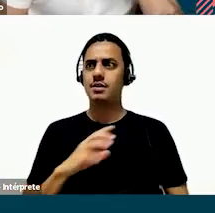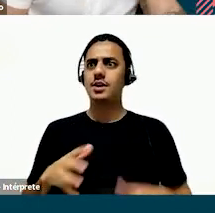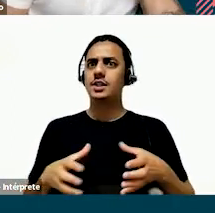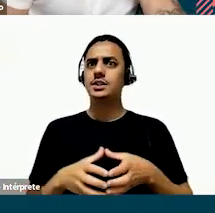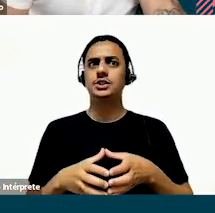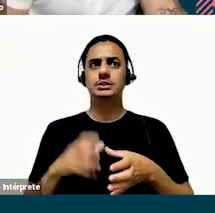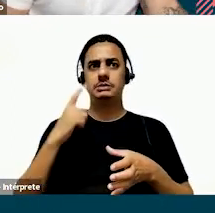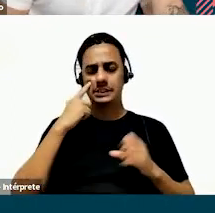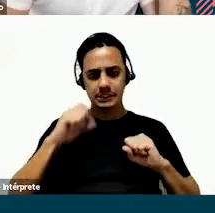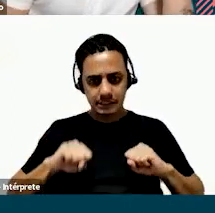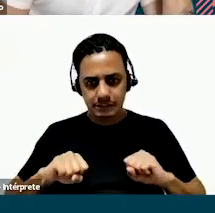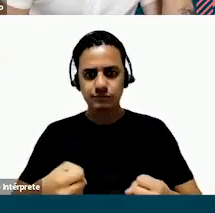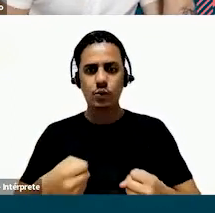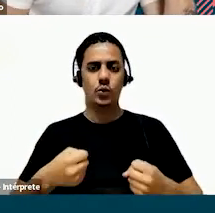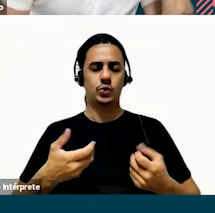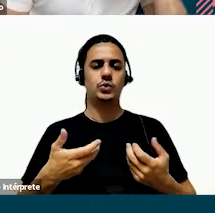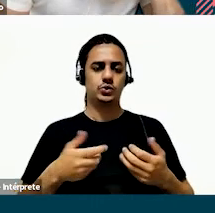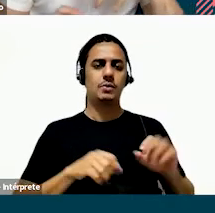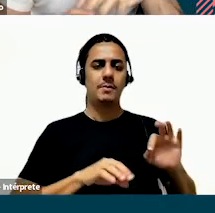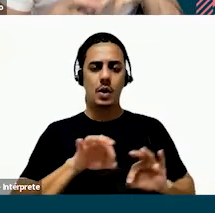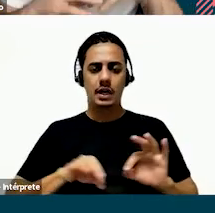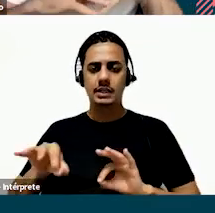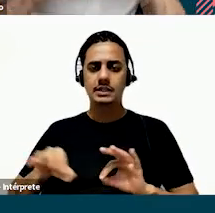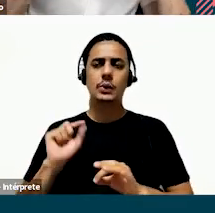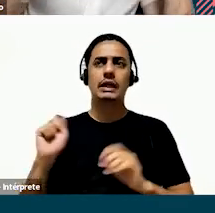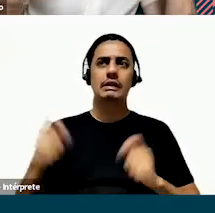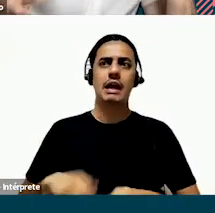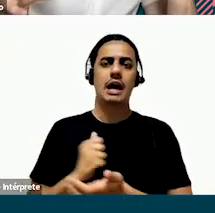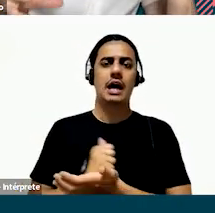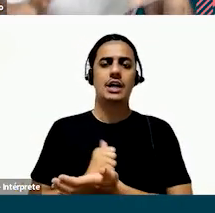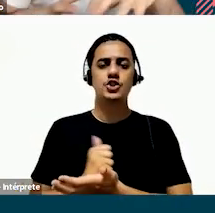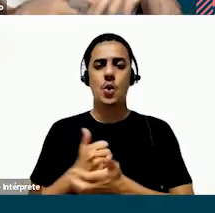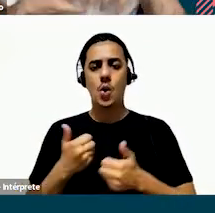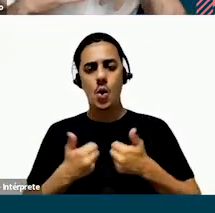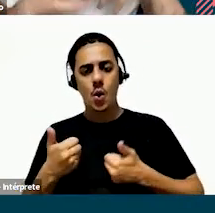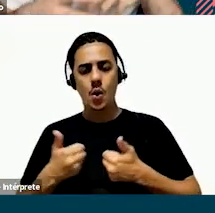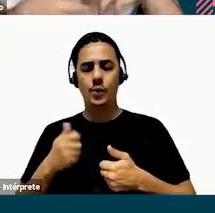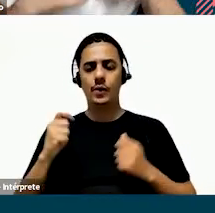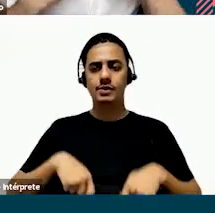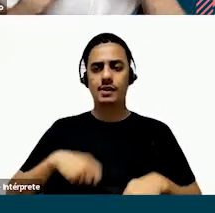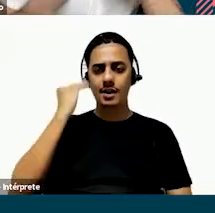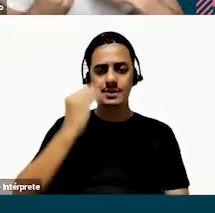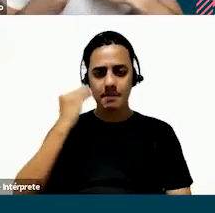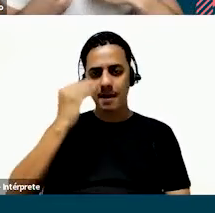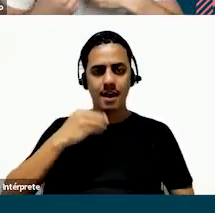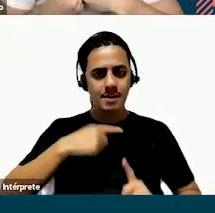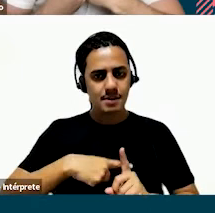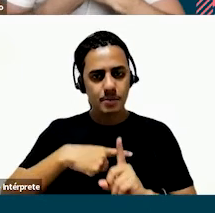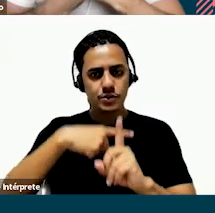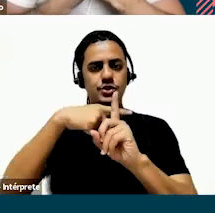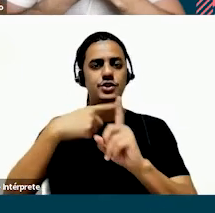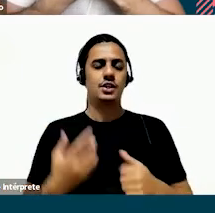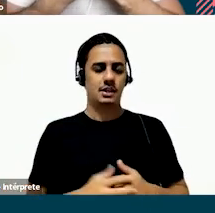dedicação, um time super engajado para construir, desenvolver alguma coisa que fosse jogável, que trouxesse uma experiência bacana,